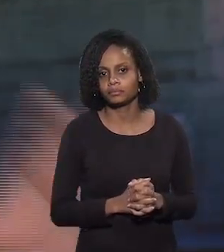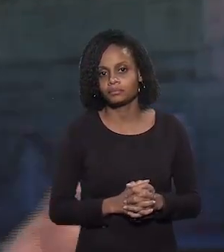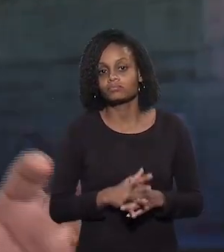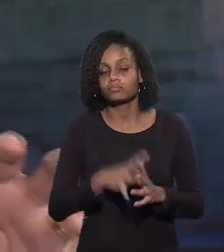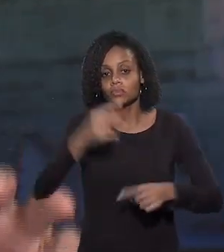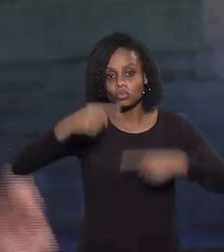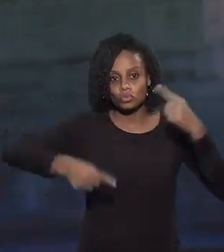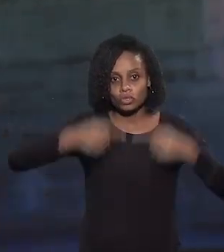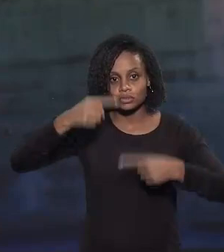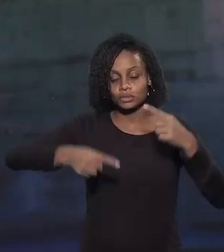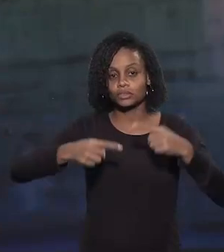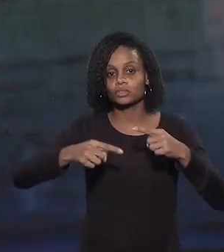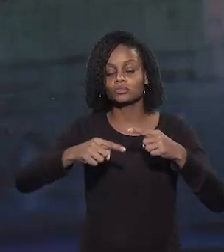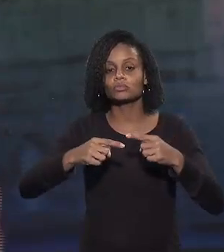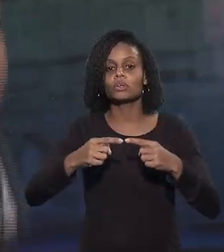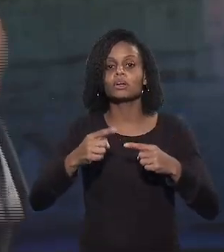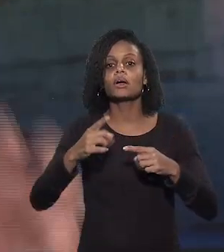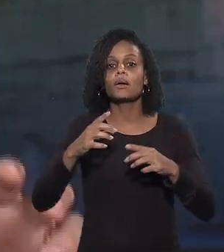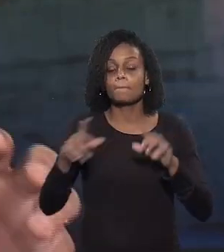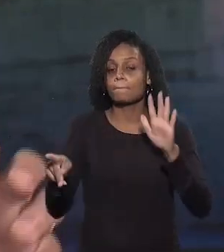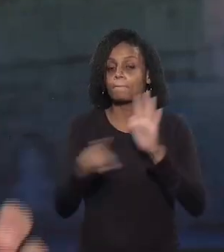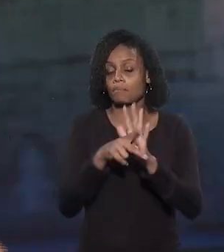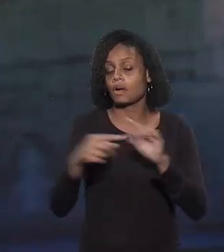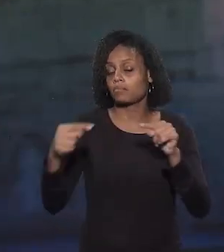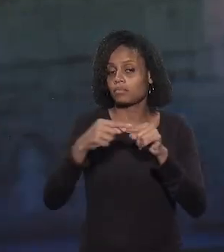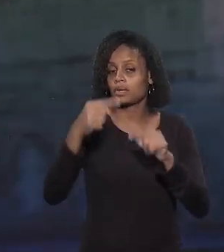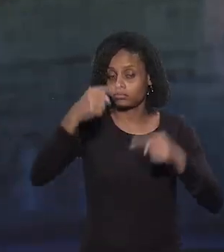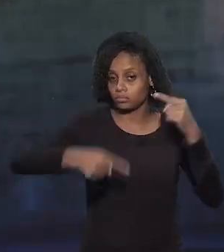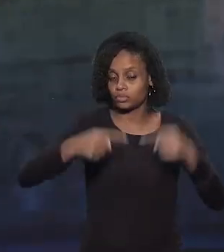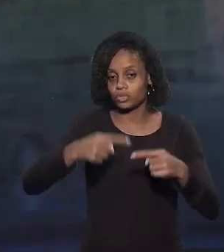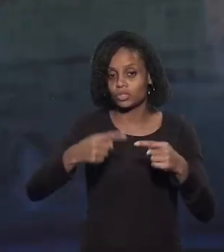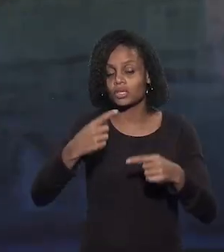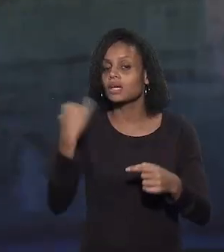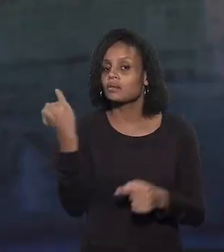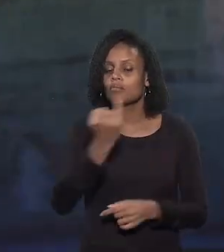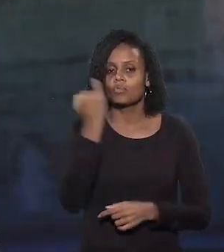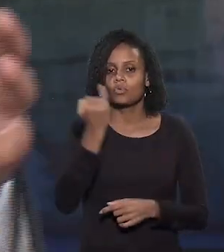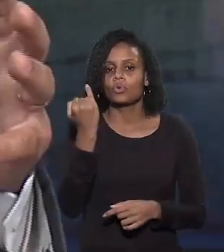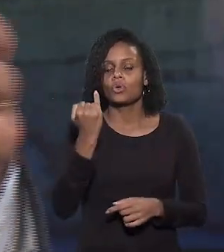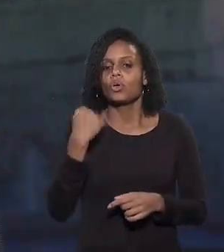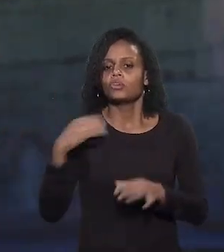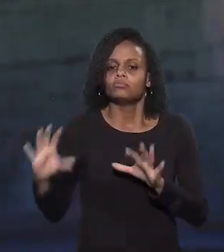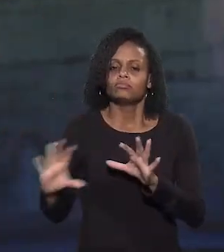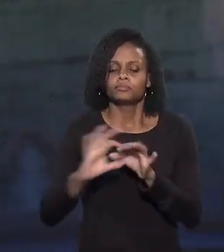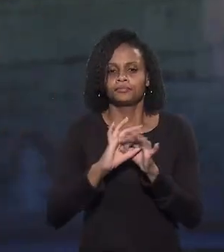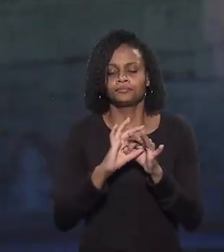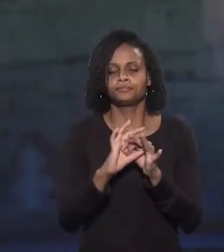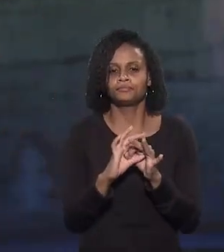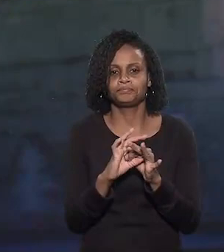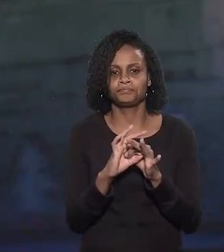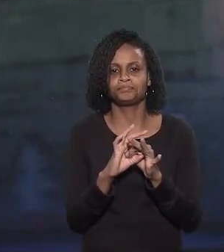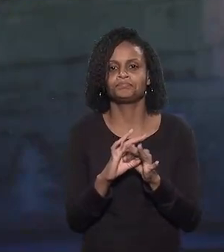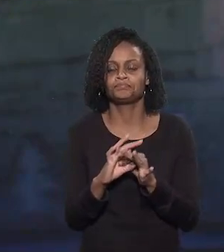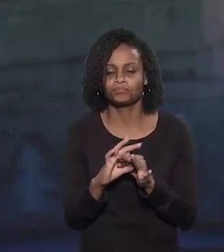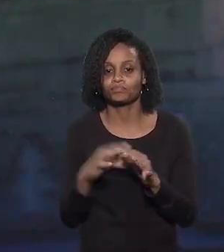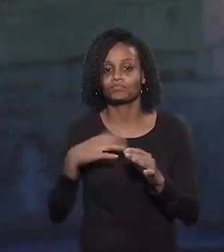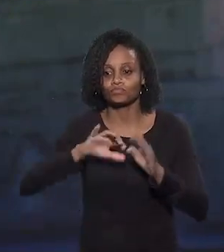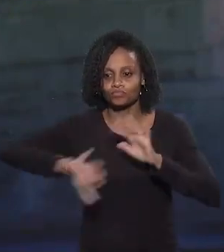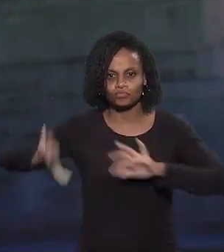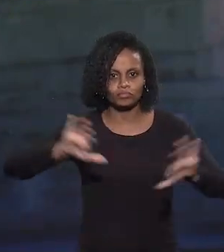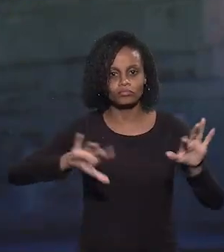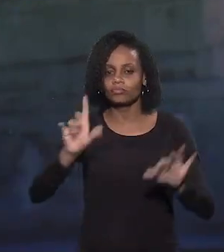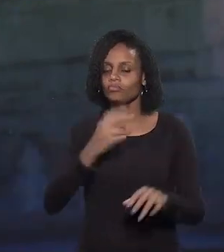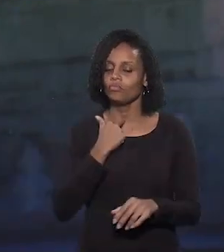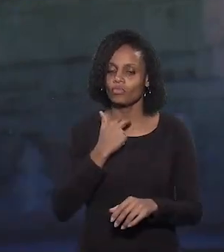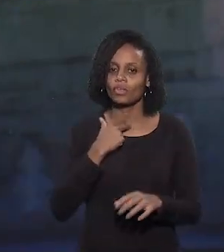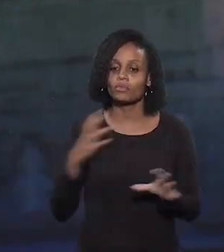Então, esse debate, que é um debate político, ideológico, é que precisa ser trazido. Nós precisamos juntar, não adianta excluir. Por